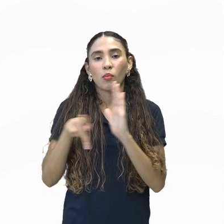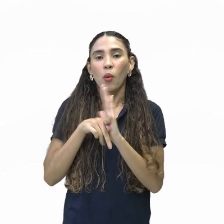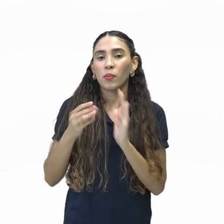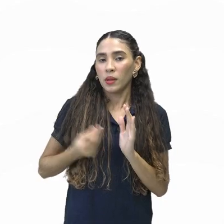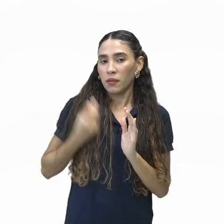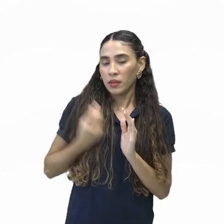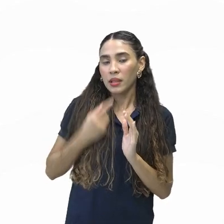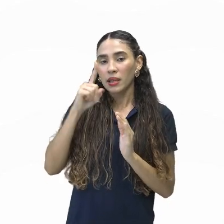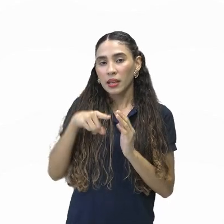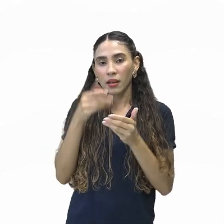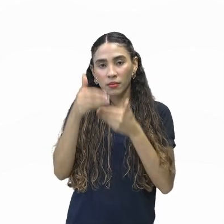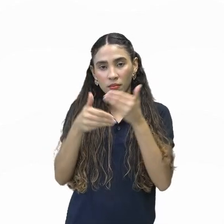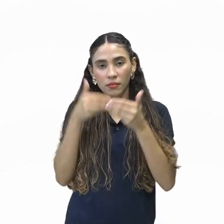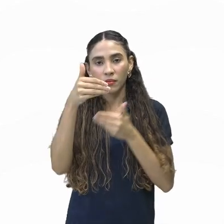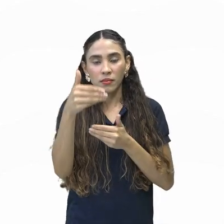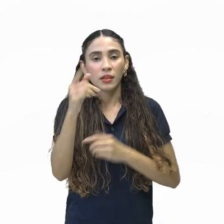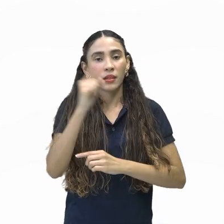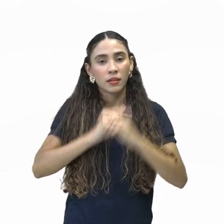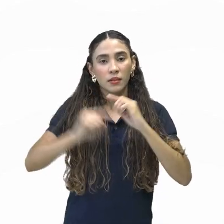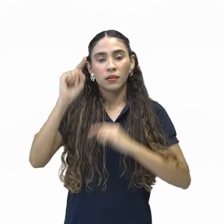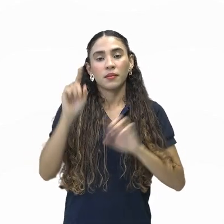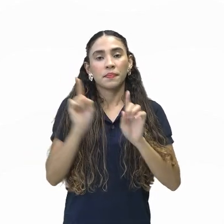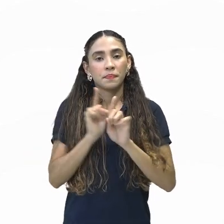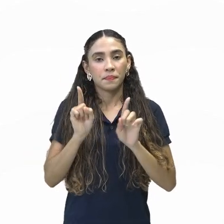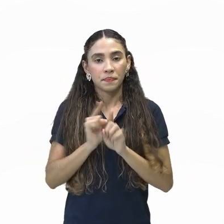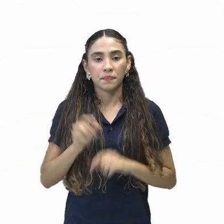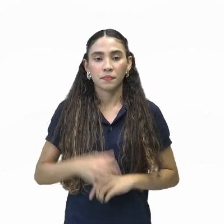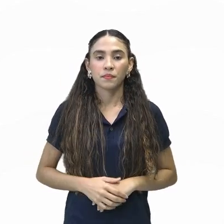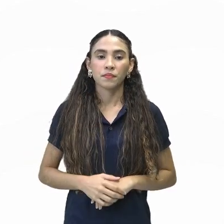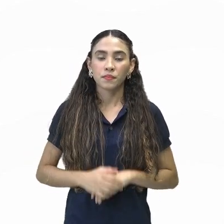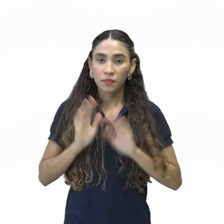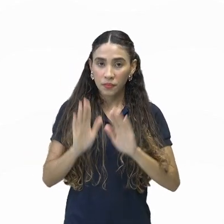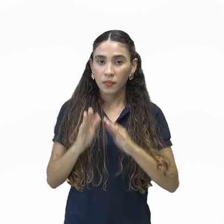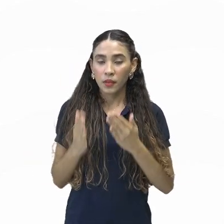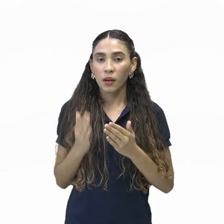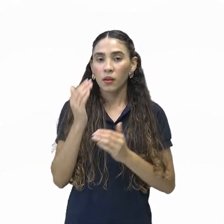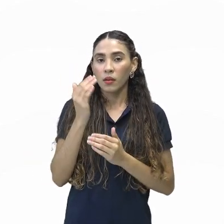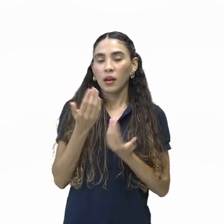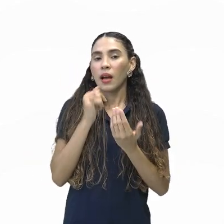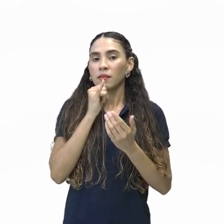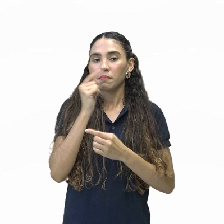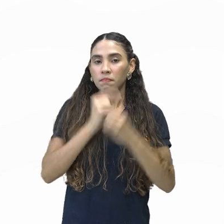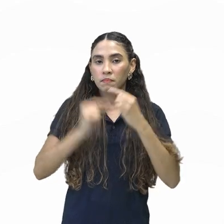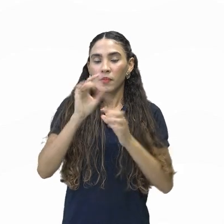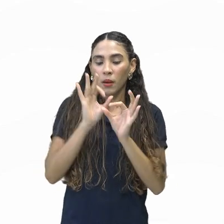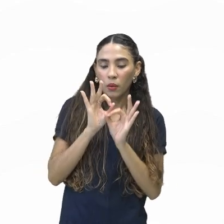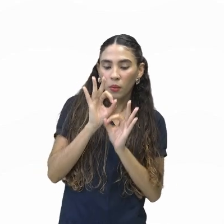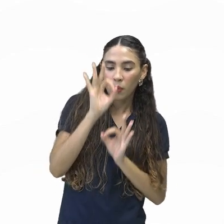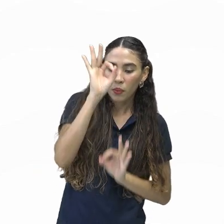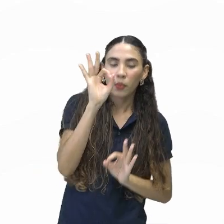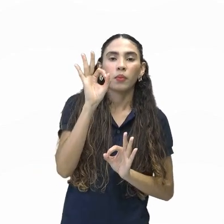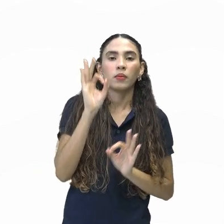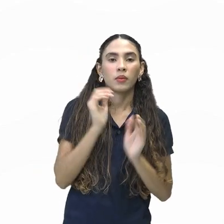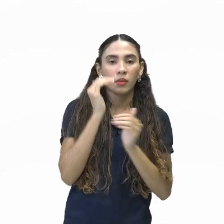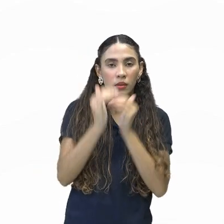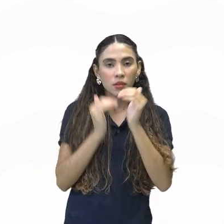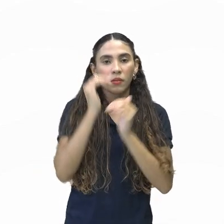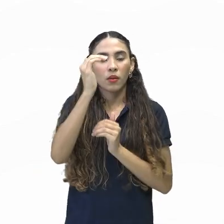é o crescimento e o desenvolvimento. Né? Ele cresce em tamanho, ele se